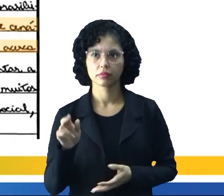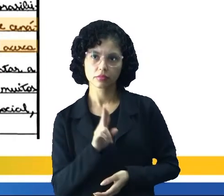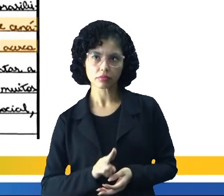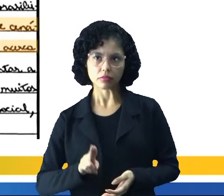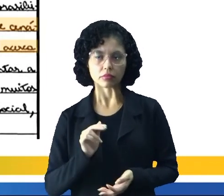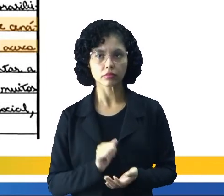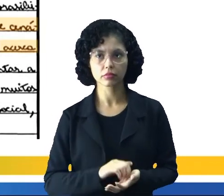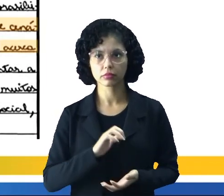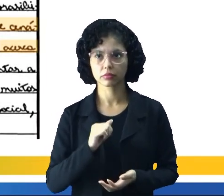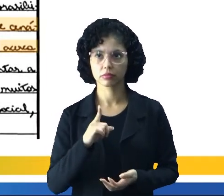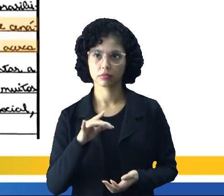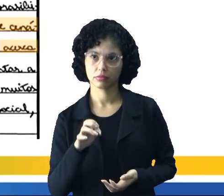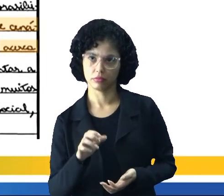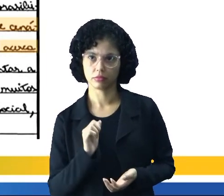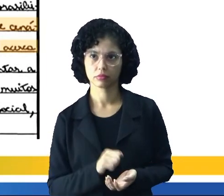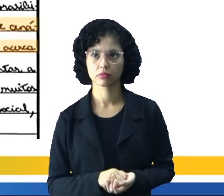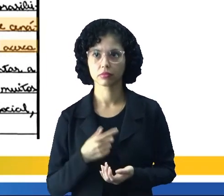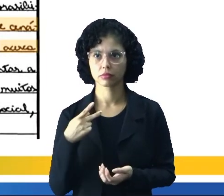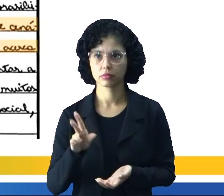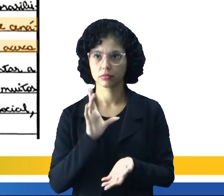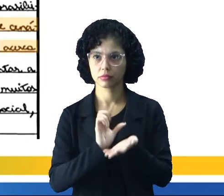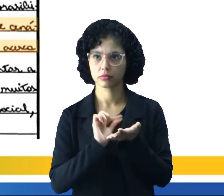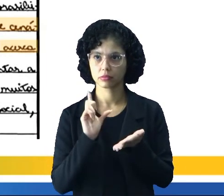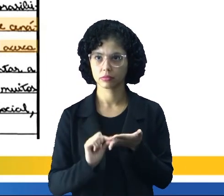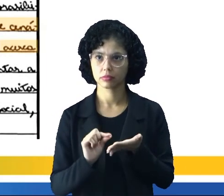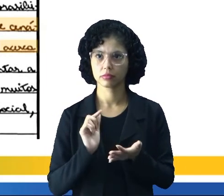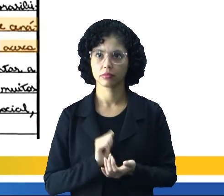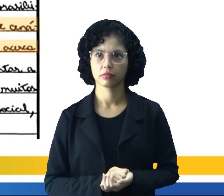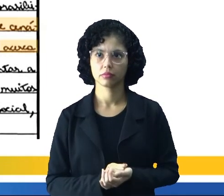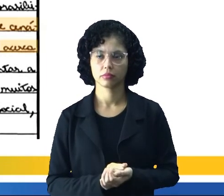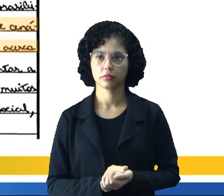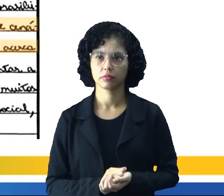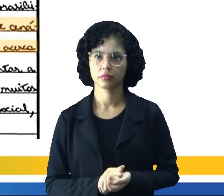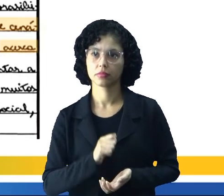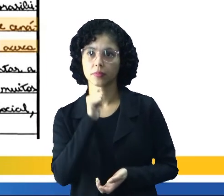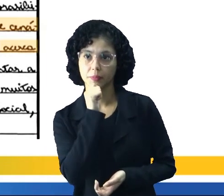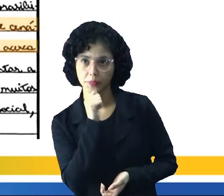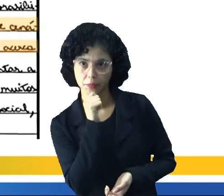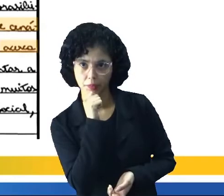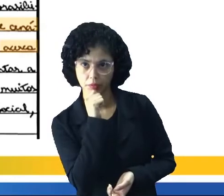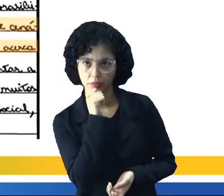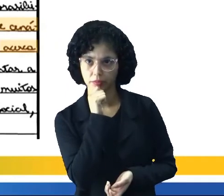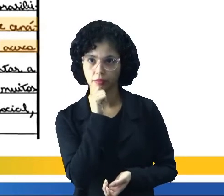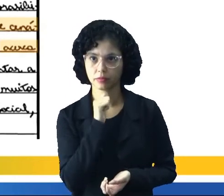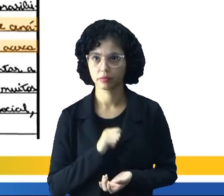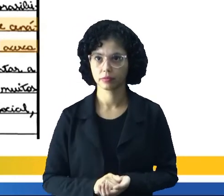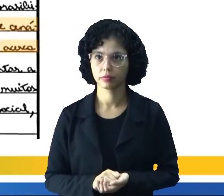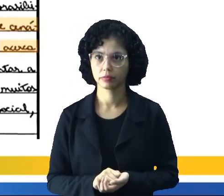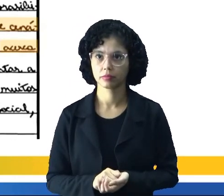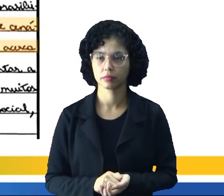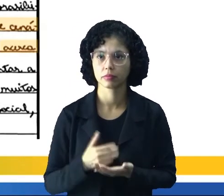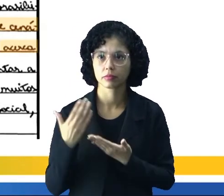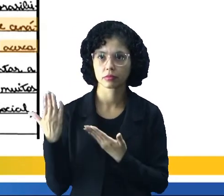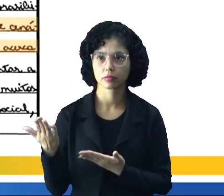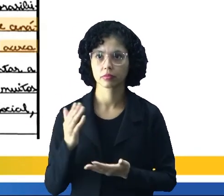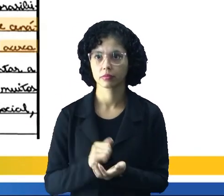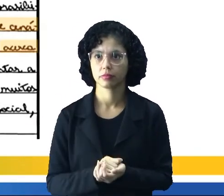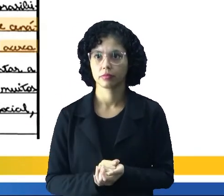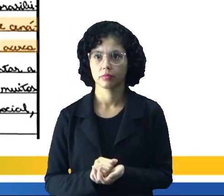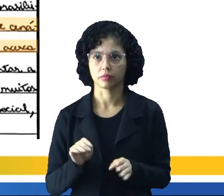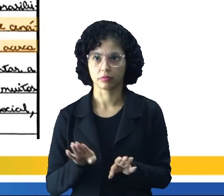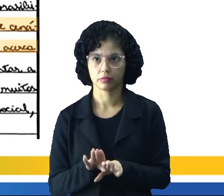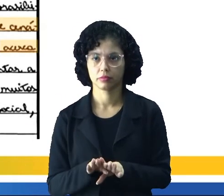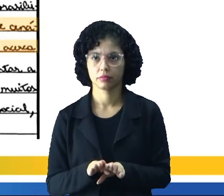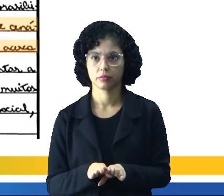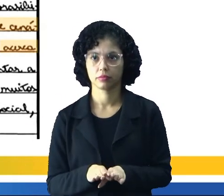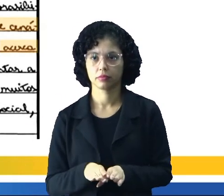utiliza o apesar de, né, seu artigo, ali na linha nós temos esse cenário acerca